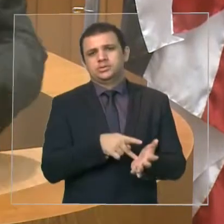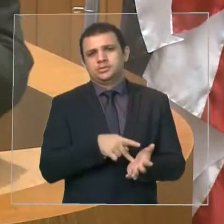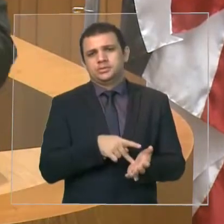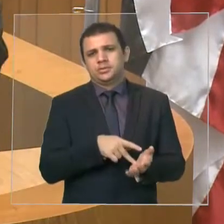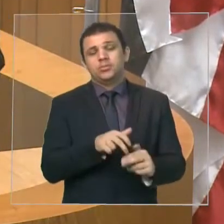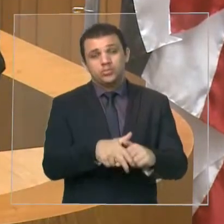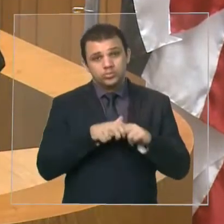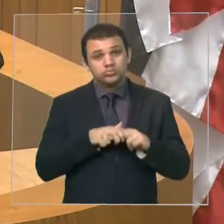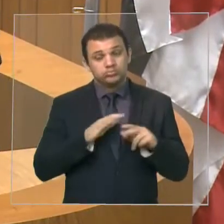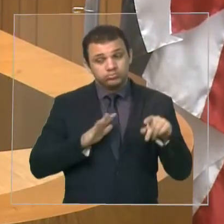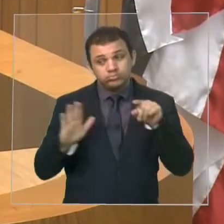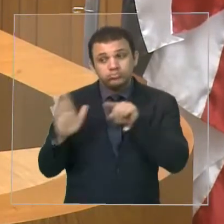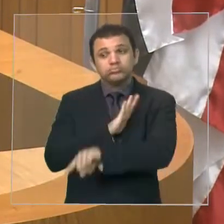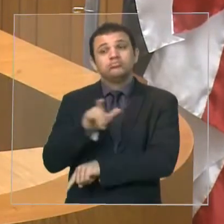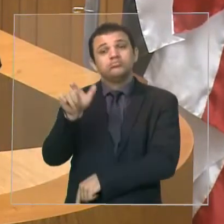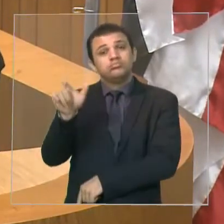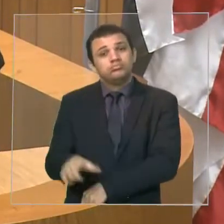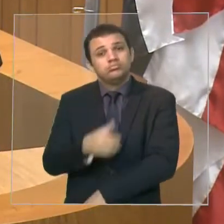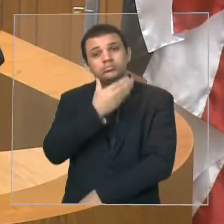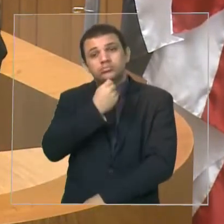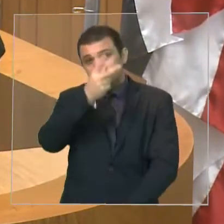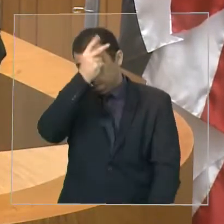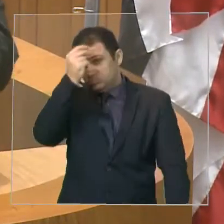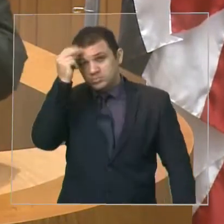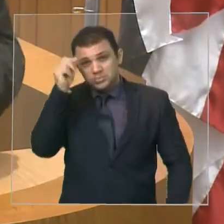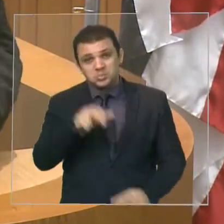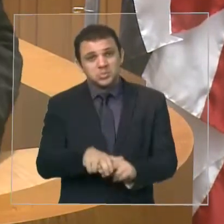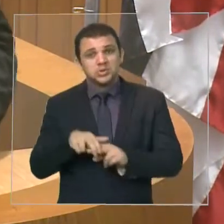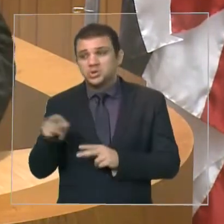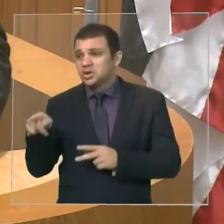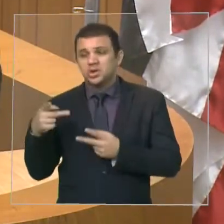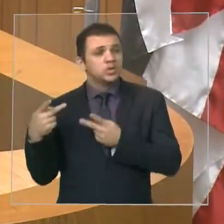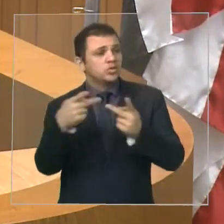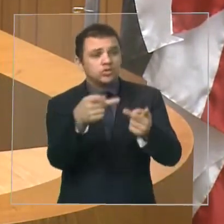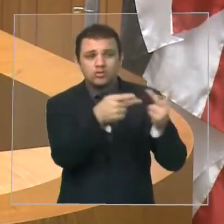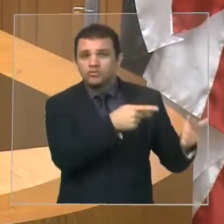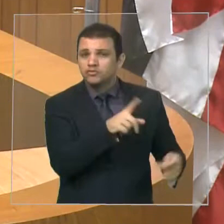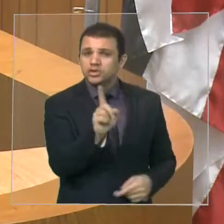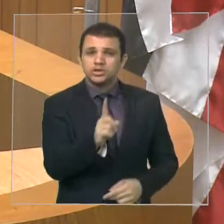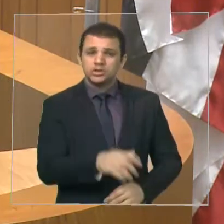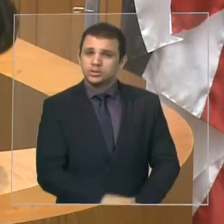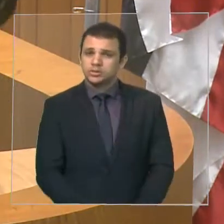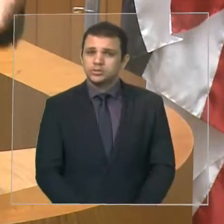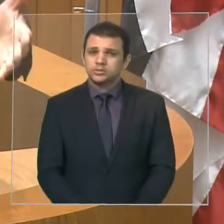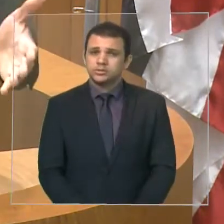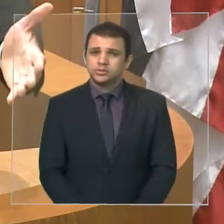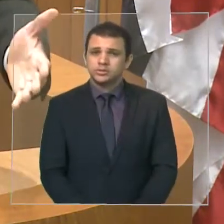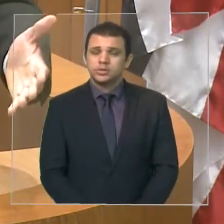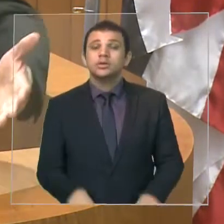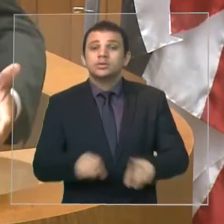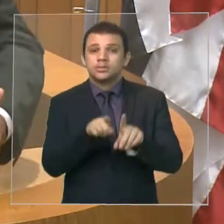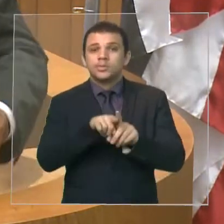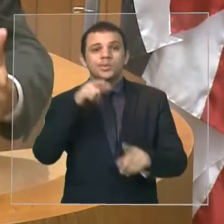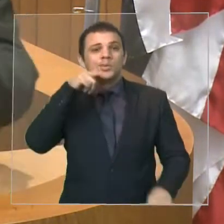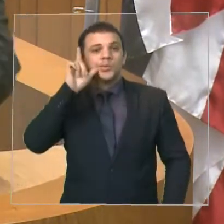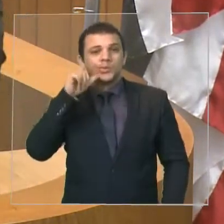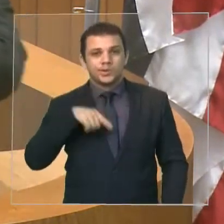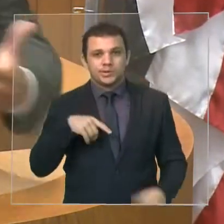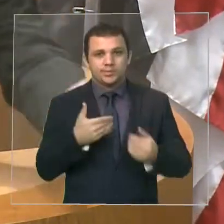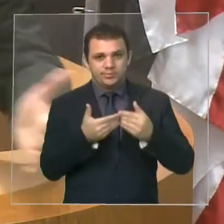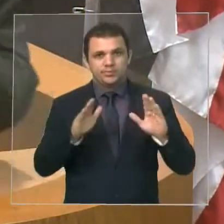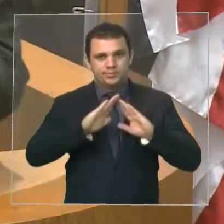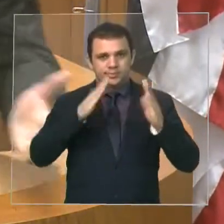isso, porque ele não anda nas ruas, ele não anda nos bairros. Inclusive, ontem, na própria inauguração de uma escola, ele